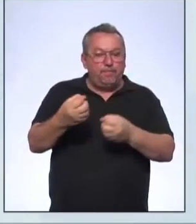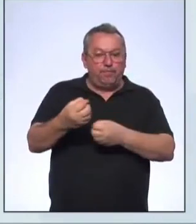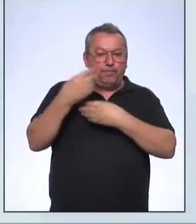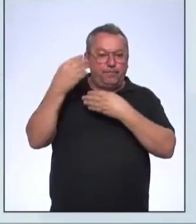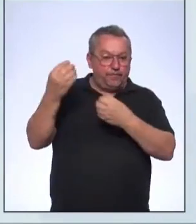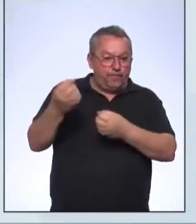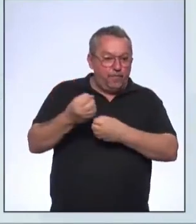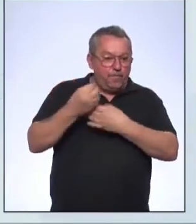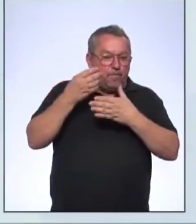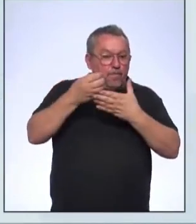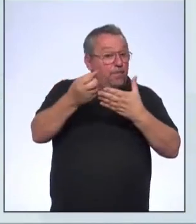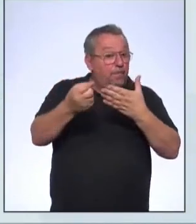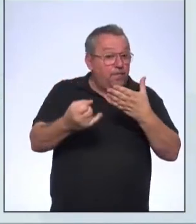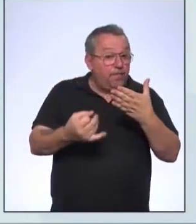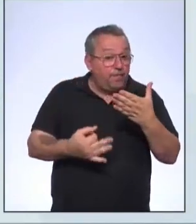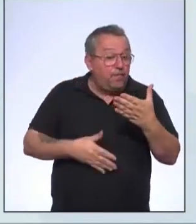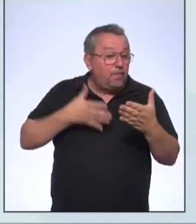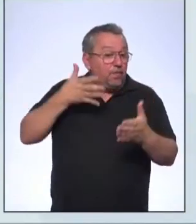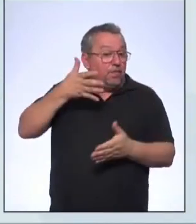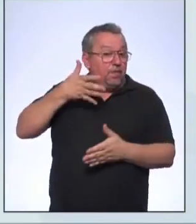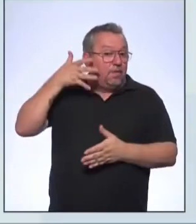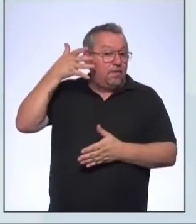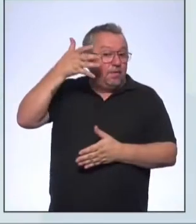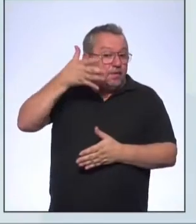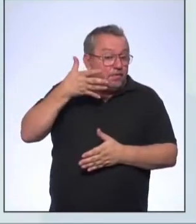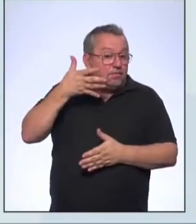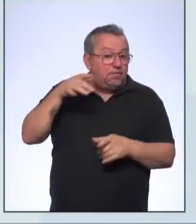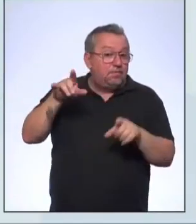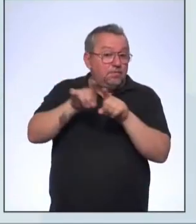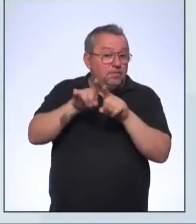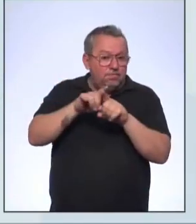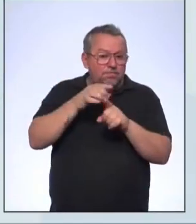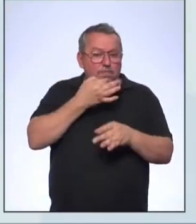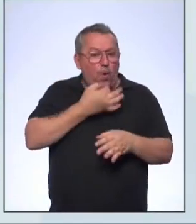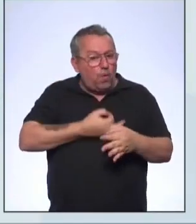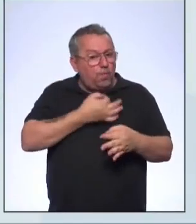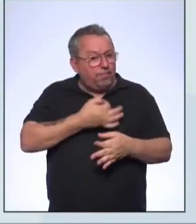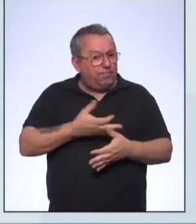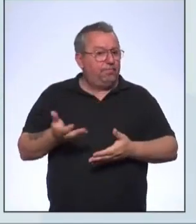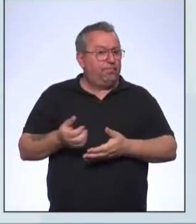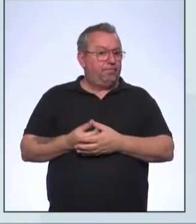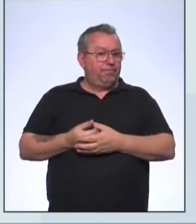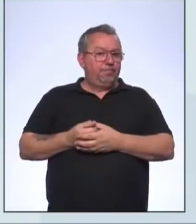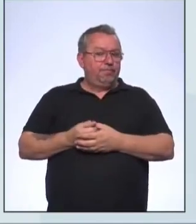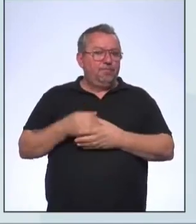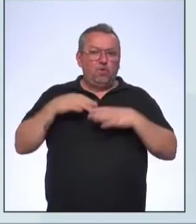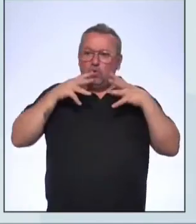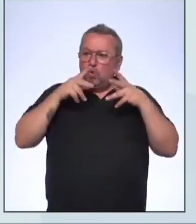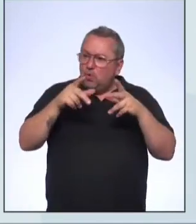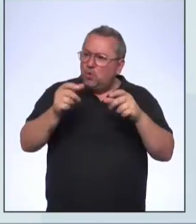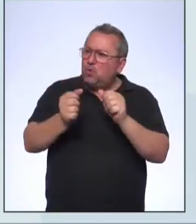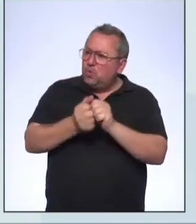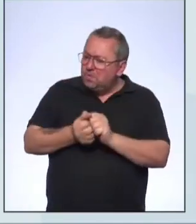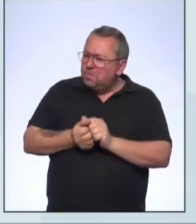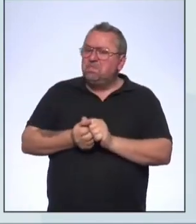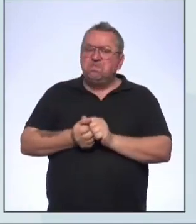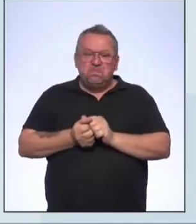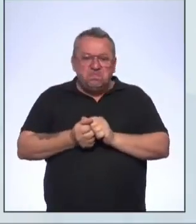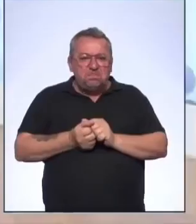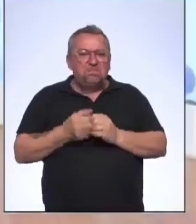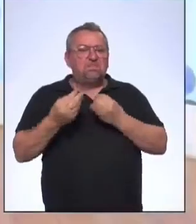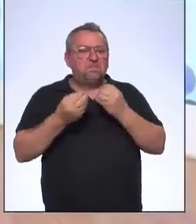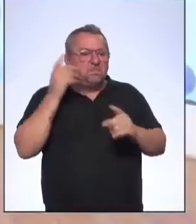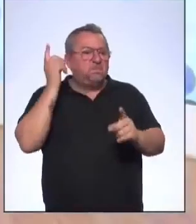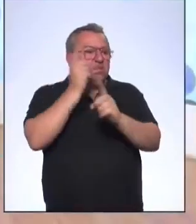informativo, descritivo, narrativo ou até opinativo, Mônica. Acredita? Tudo isso? Tudo Mas isso. a gente pode